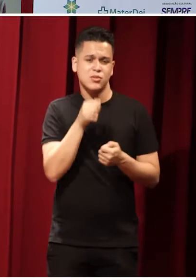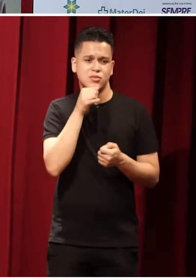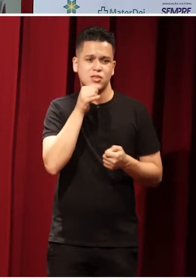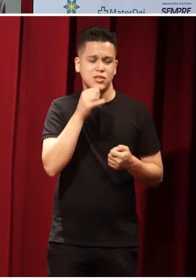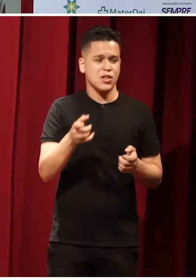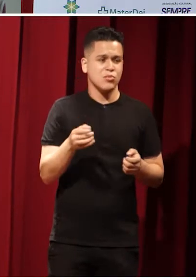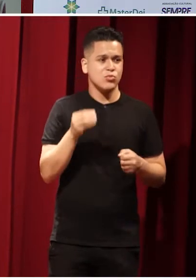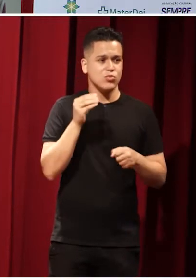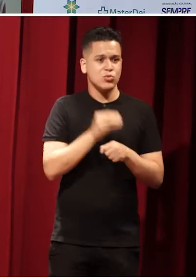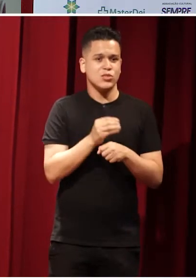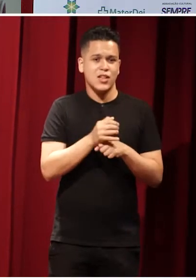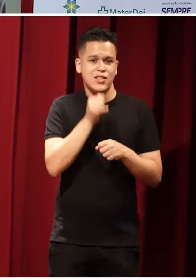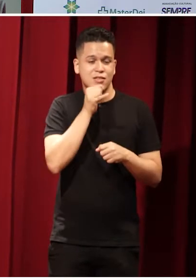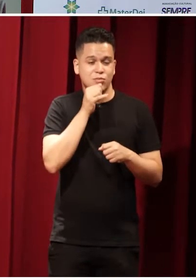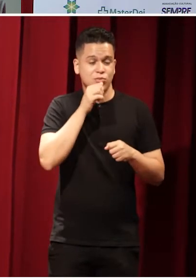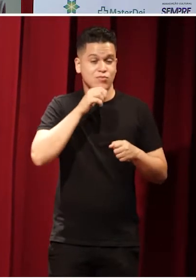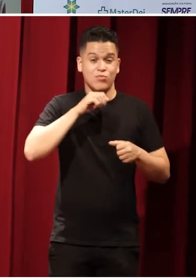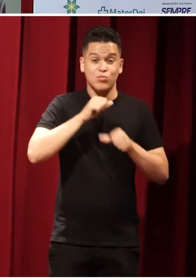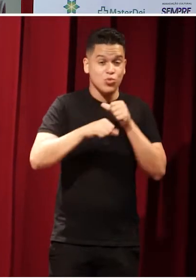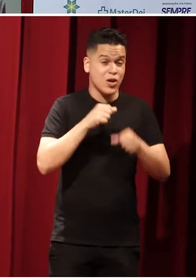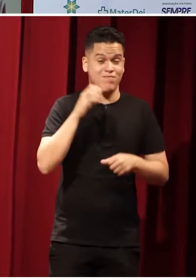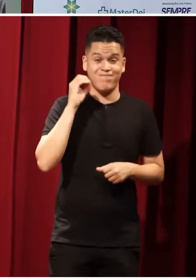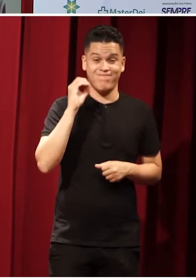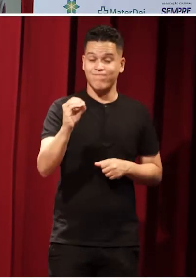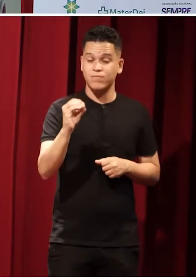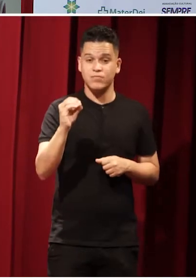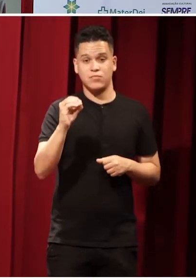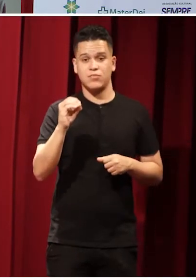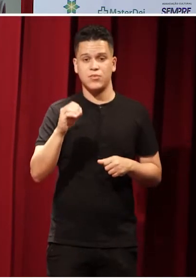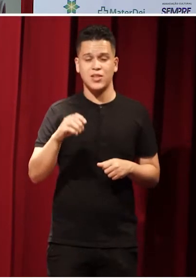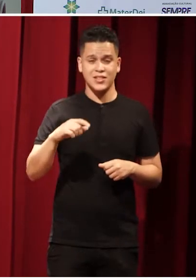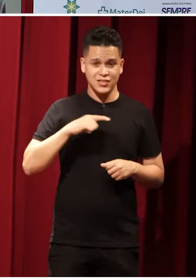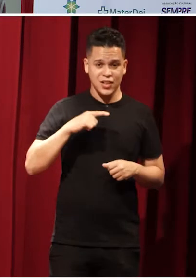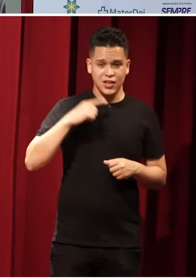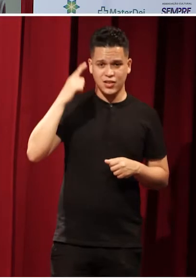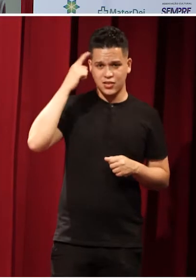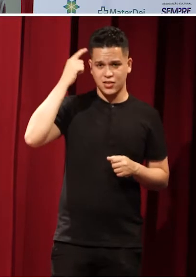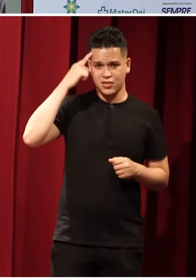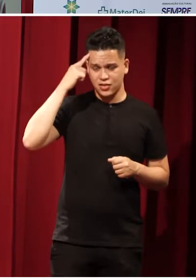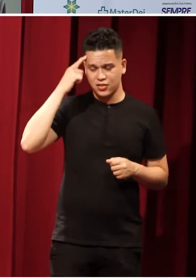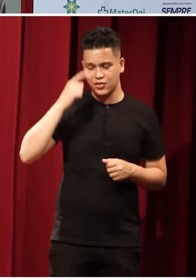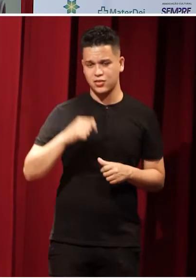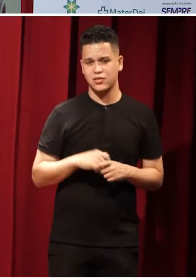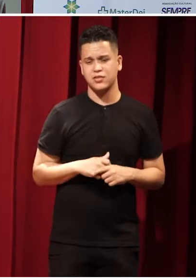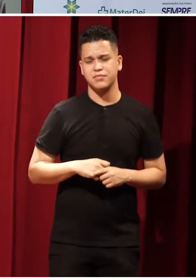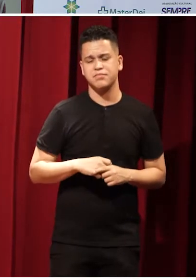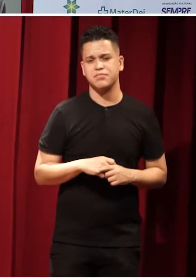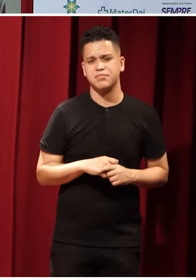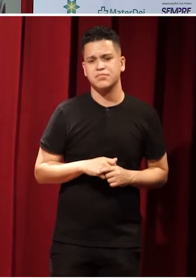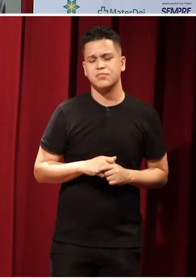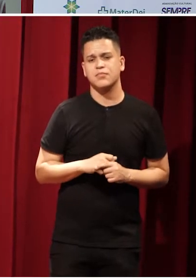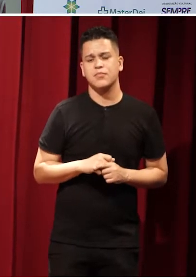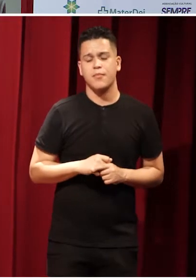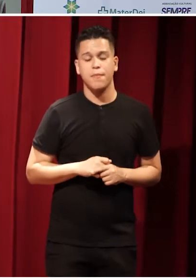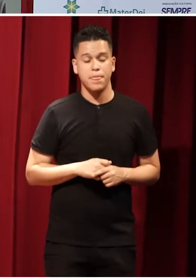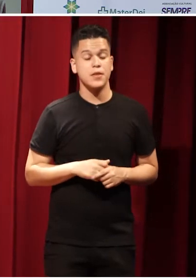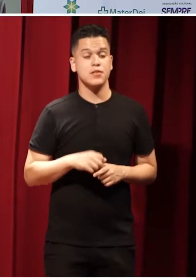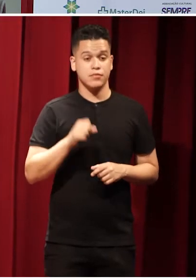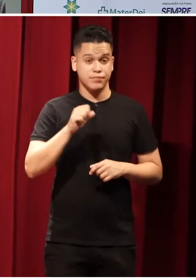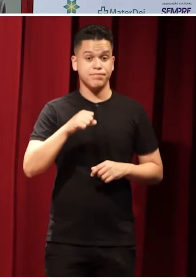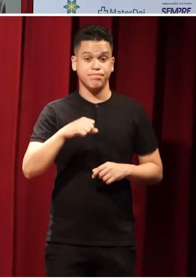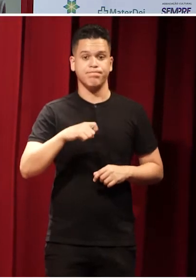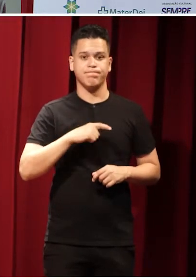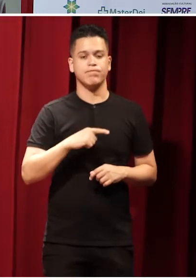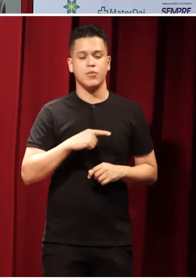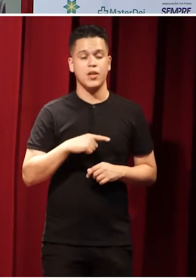interferência, exatamente por ser o que é. Já estou falando até da biopirataria, etc. Existe esse raciocínio